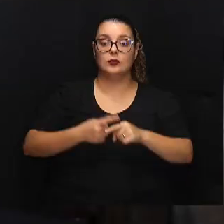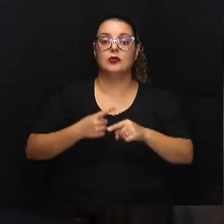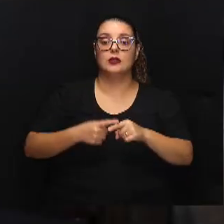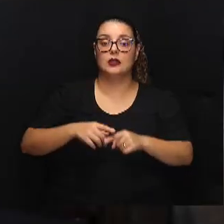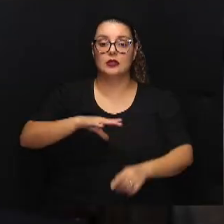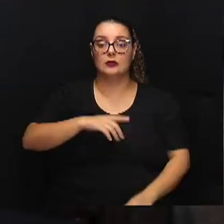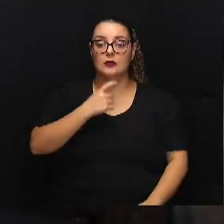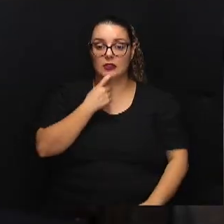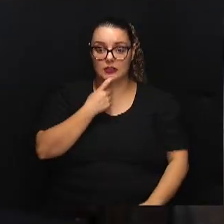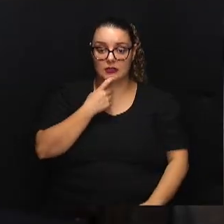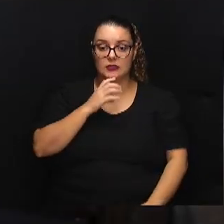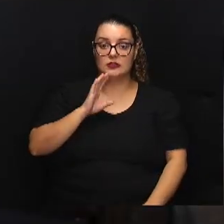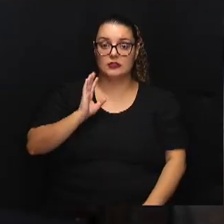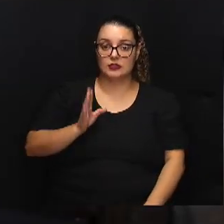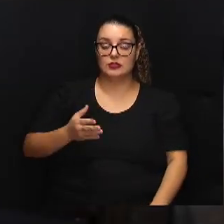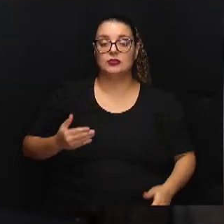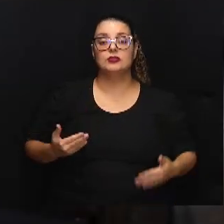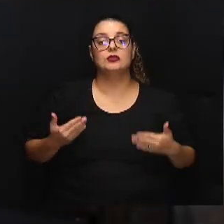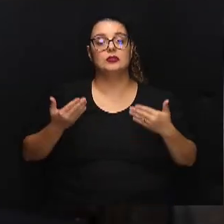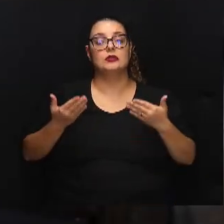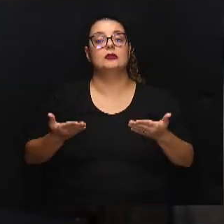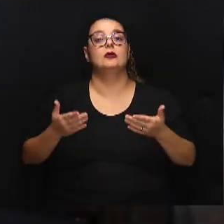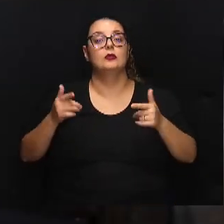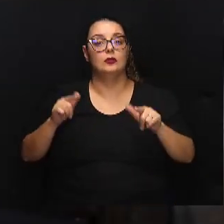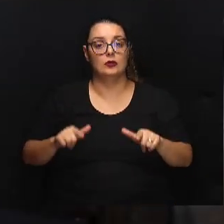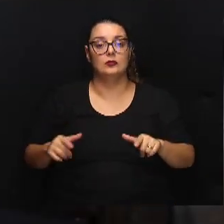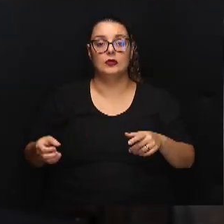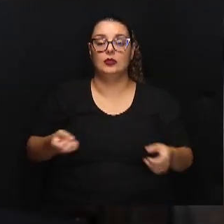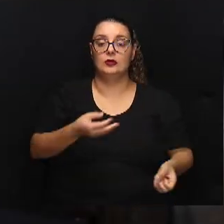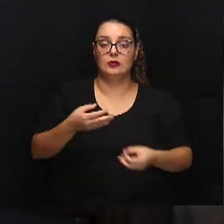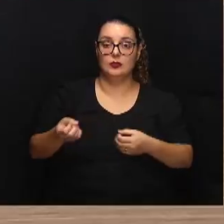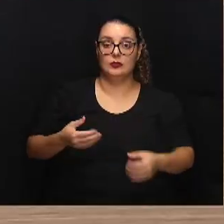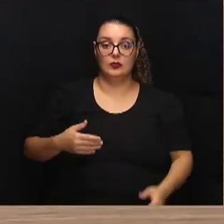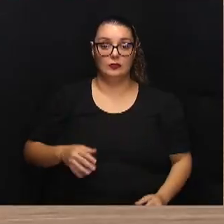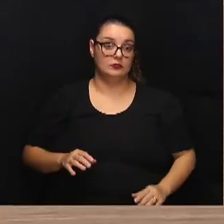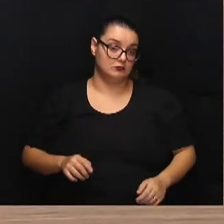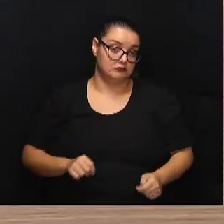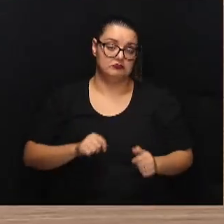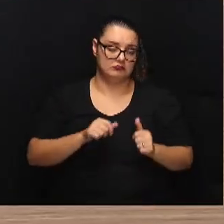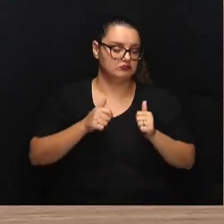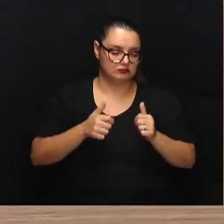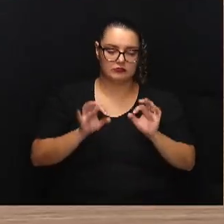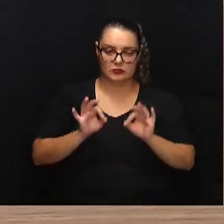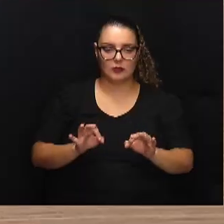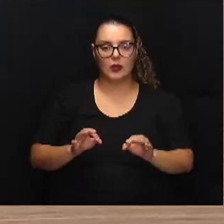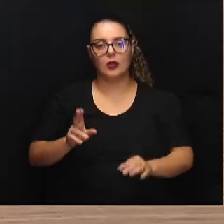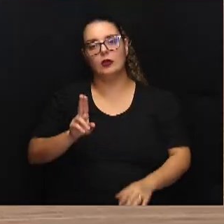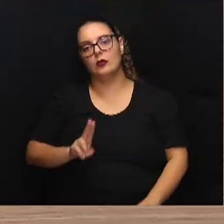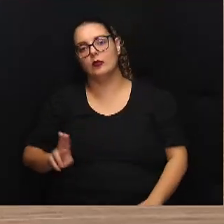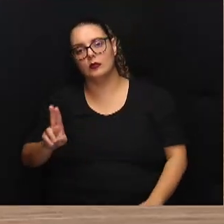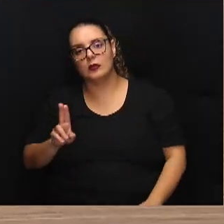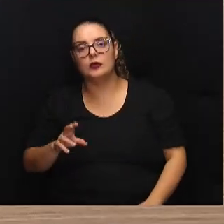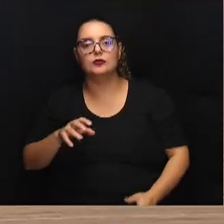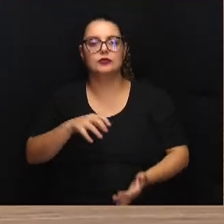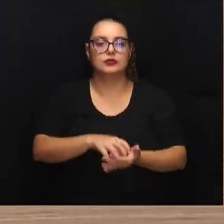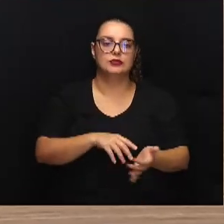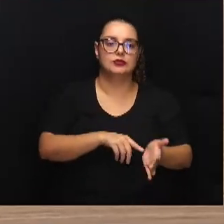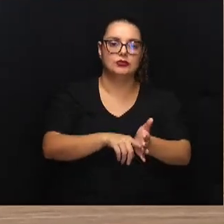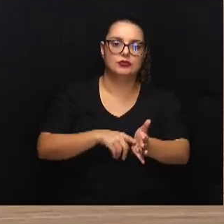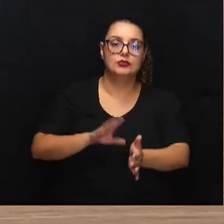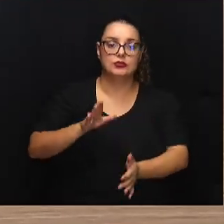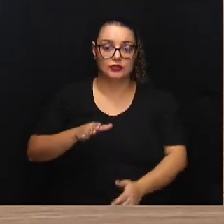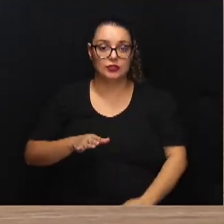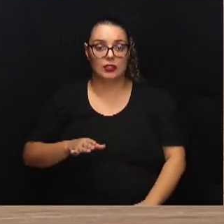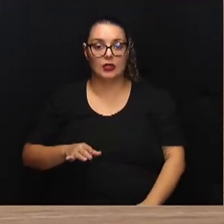Porque Campinas já oferece um ambiente de inovação muito favorável, com as universidades, com o centro de pesquisa, já é a